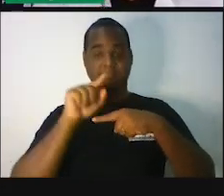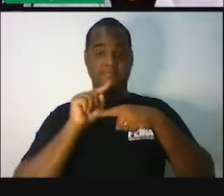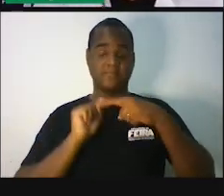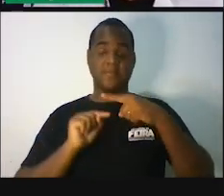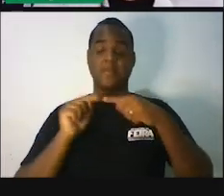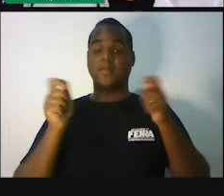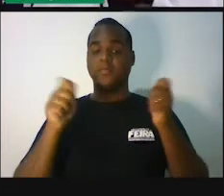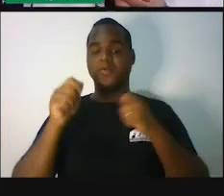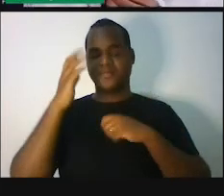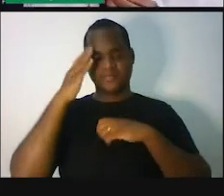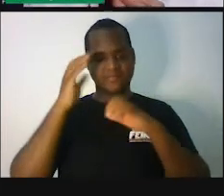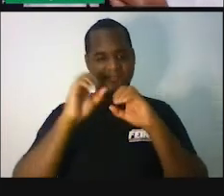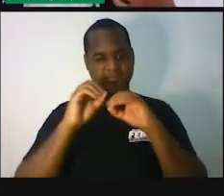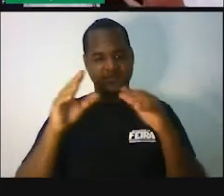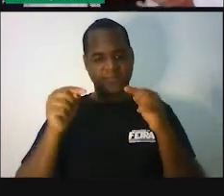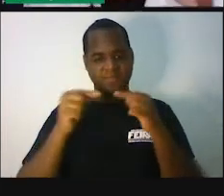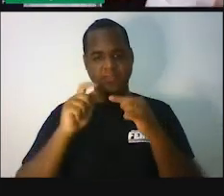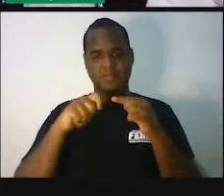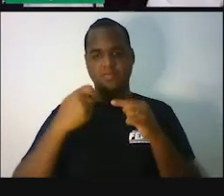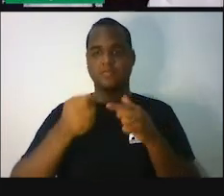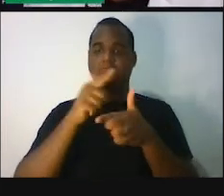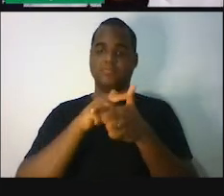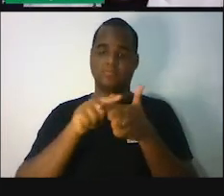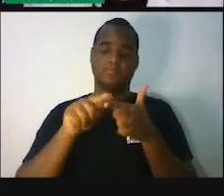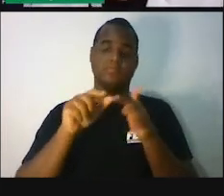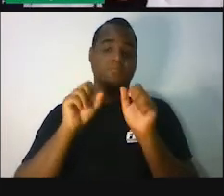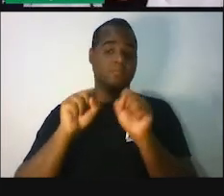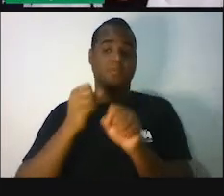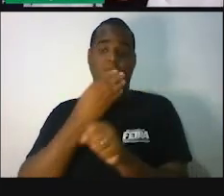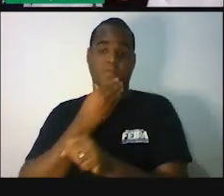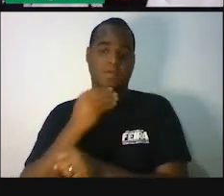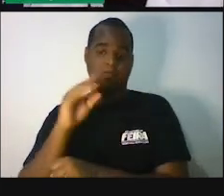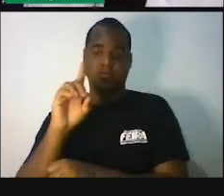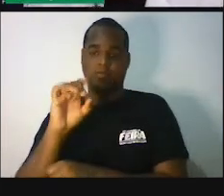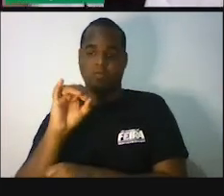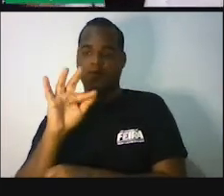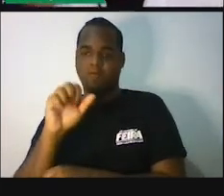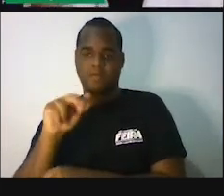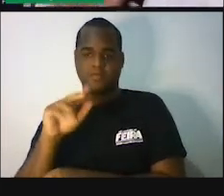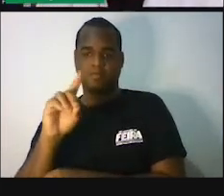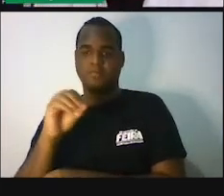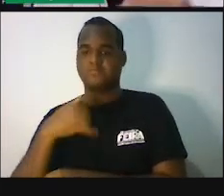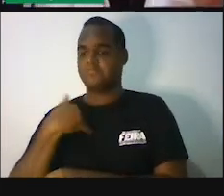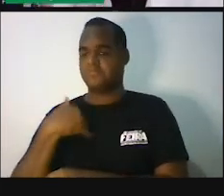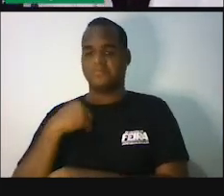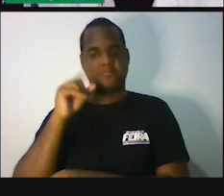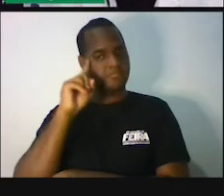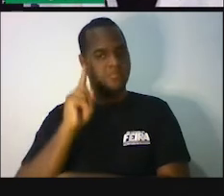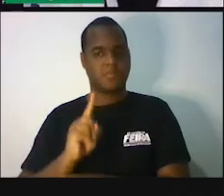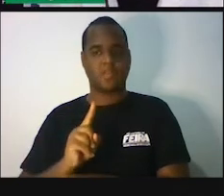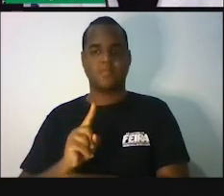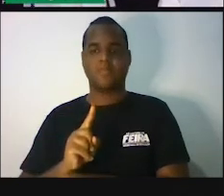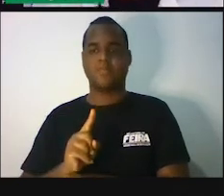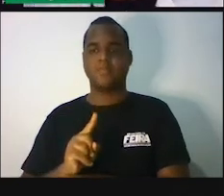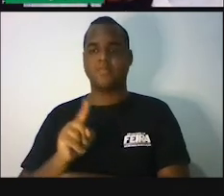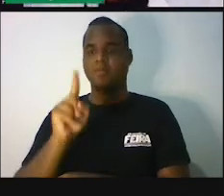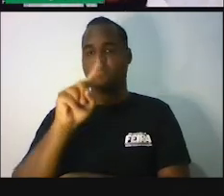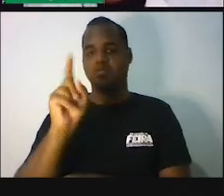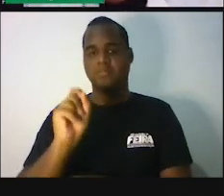entendida como uma divisão. Então, a idade de Diofanto, que a gente não sabe, chamei de